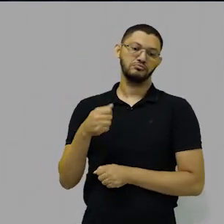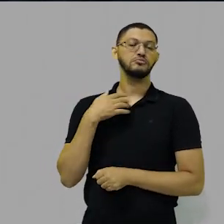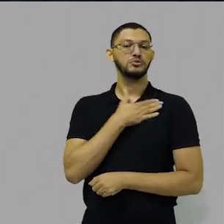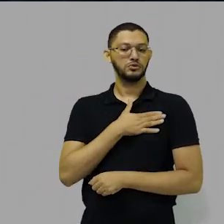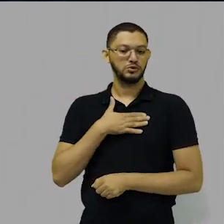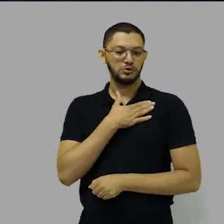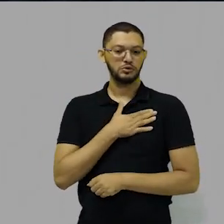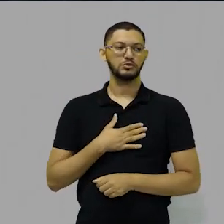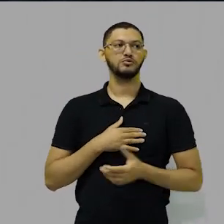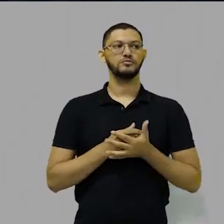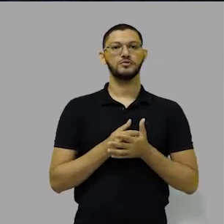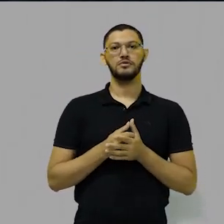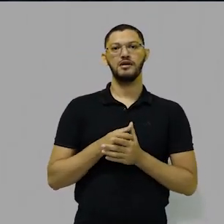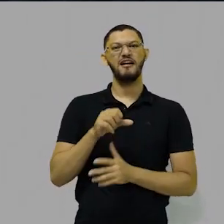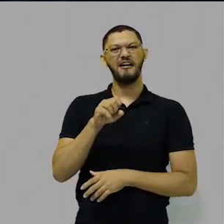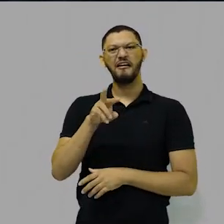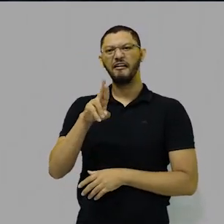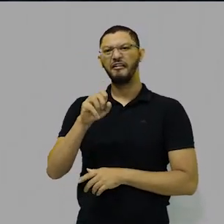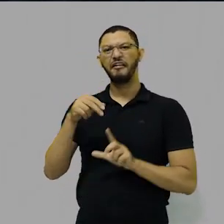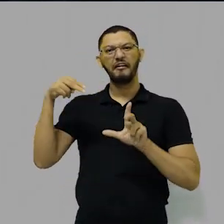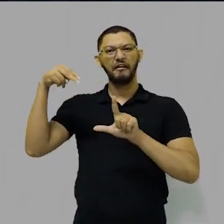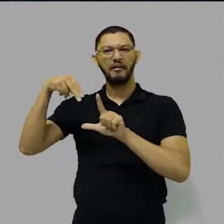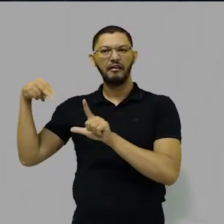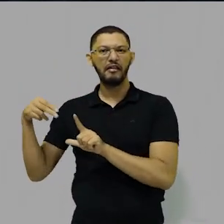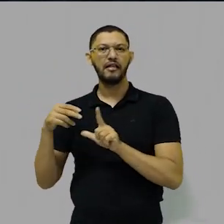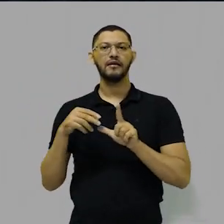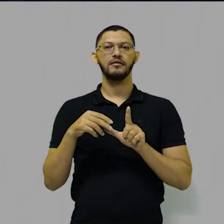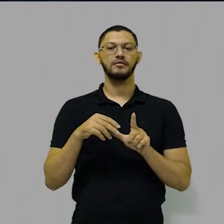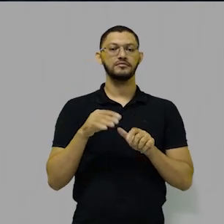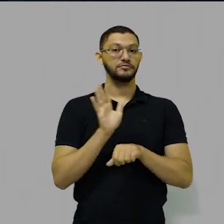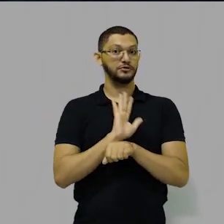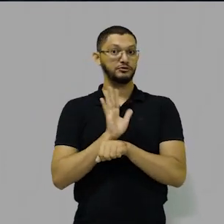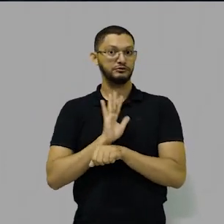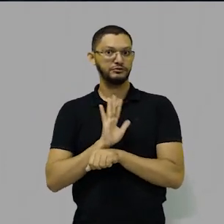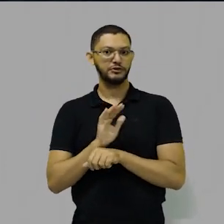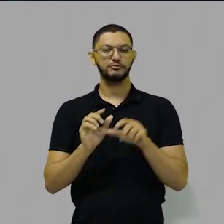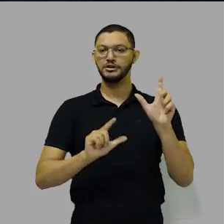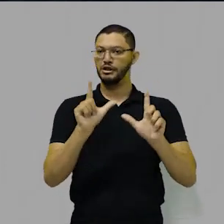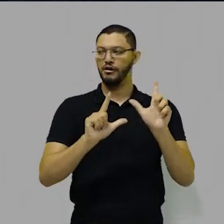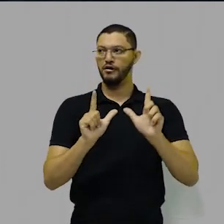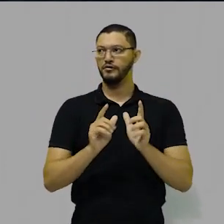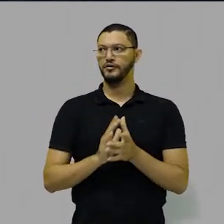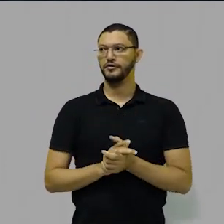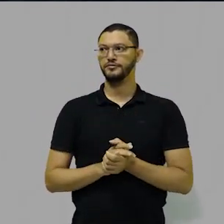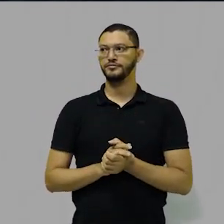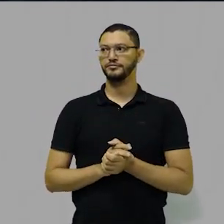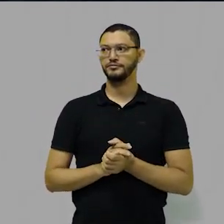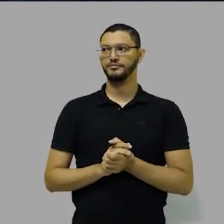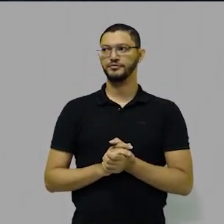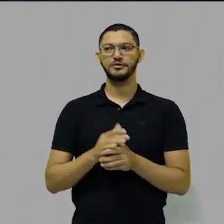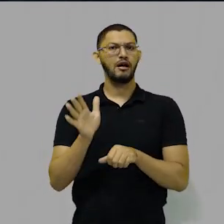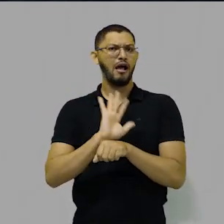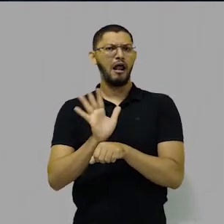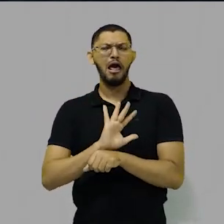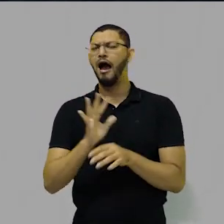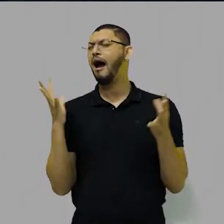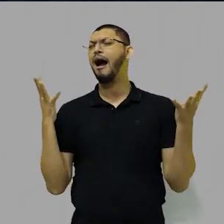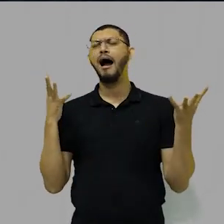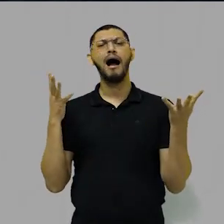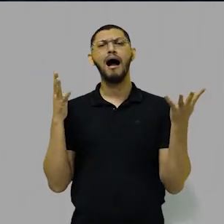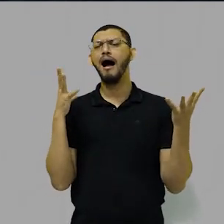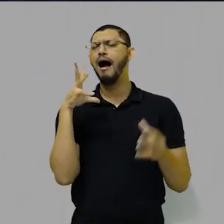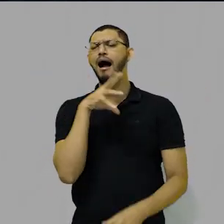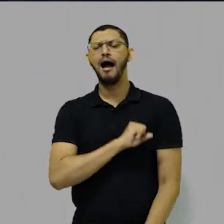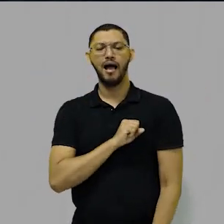gosto muito de séries, né, de programas, de filmes, sou um cinéfilo, gosto muito de